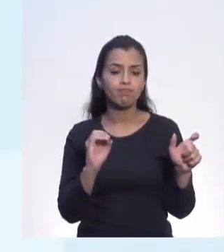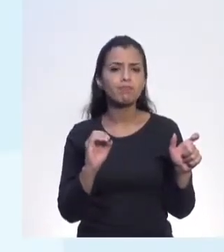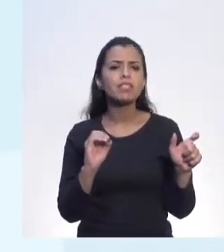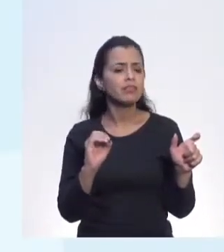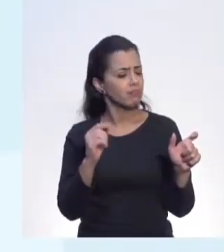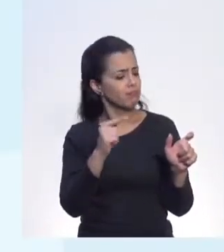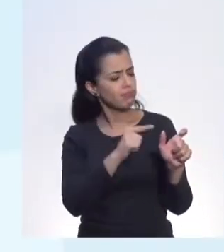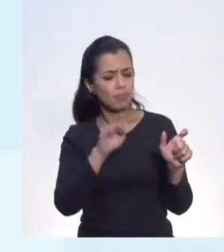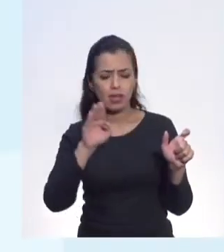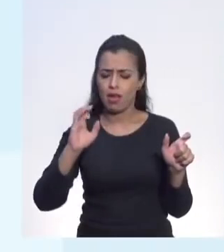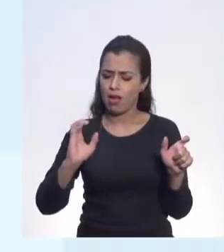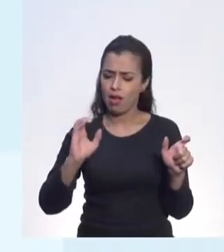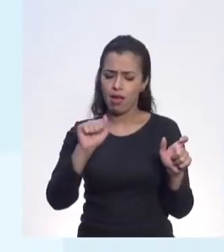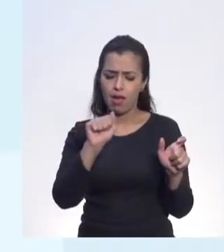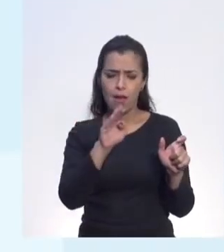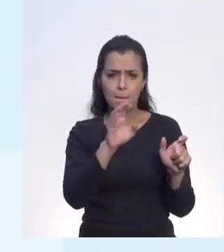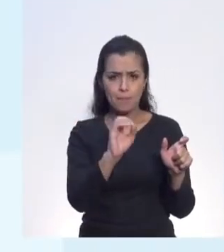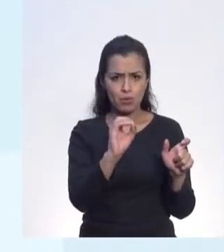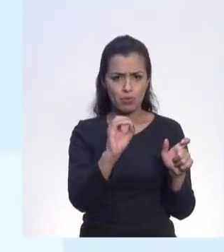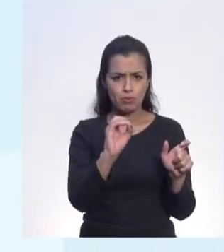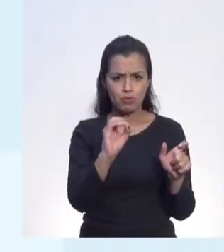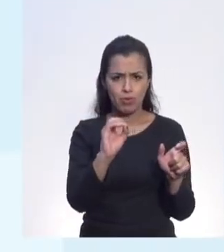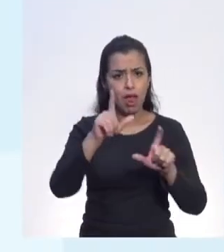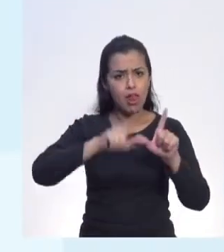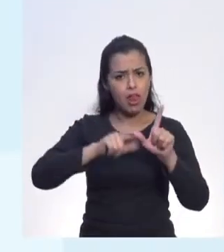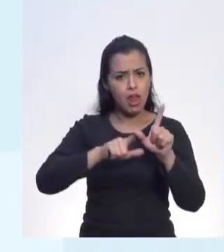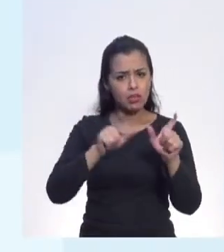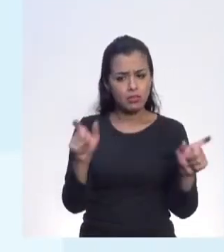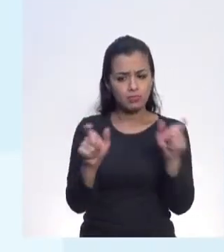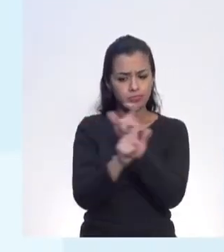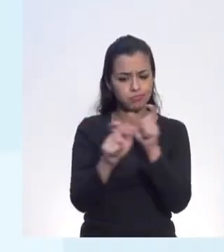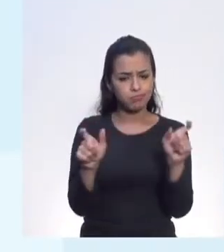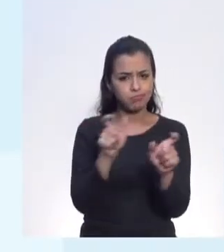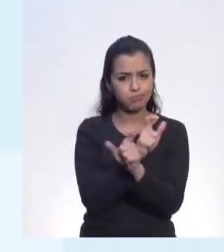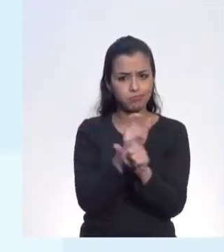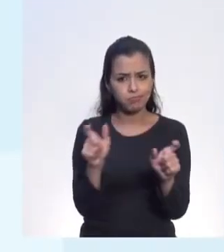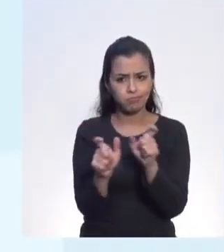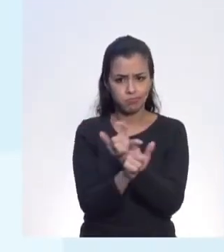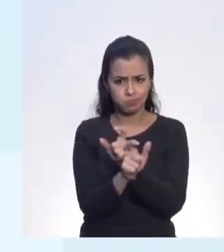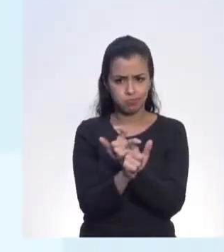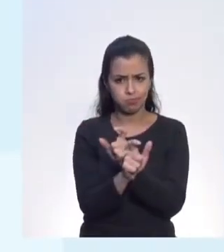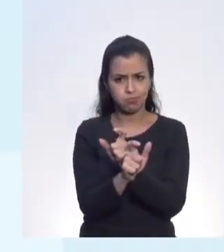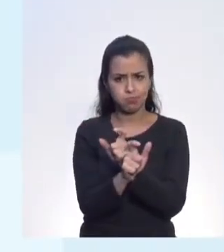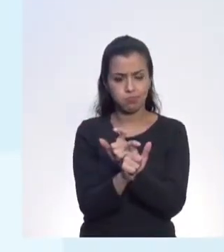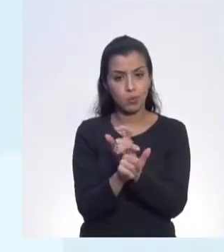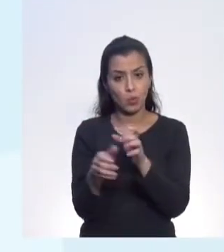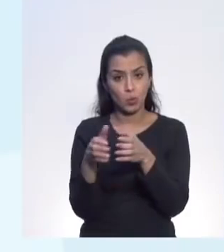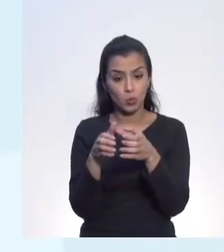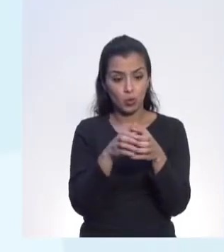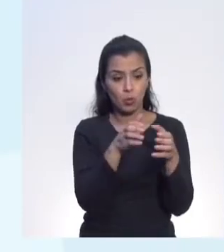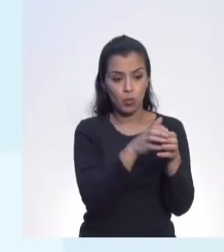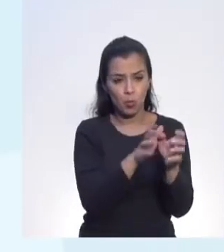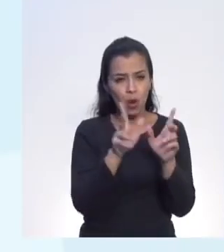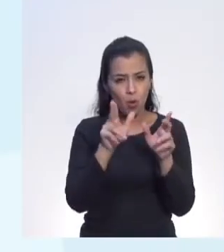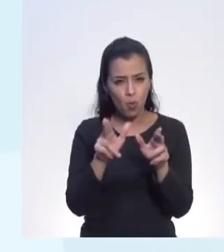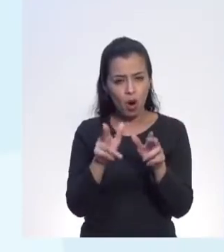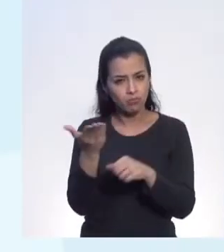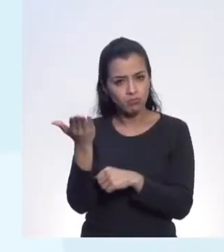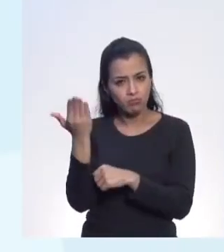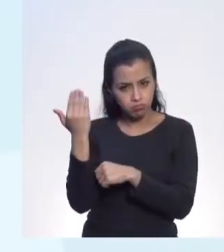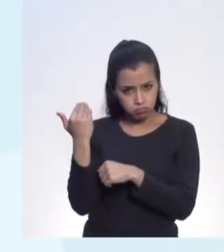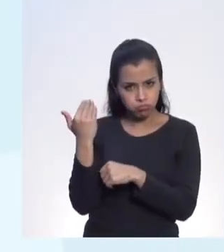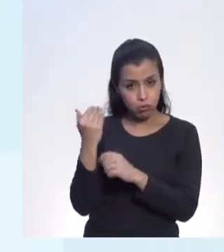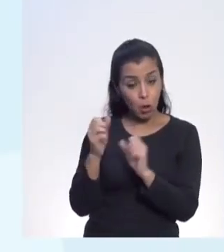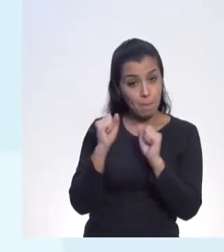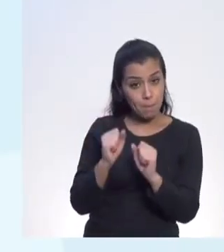Se trocarmos a ordem entre as letras dessa palavra, formando agrupamentos de letras que podem